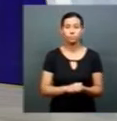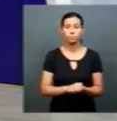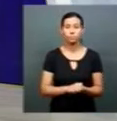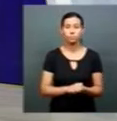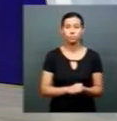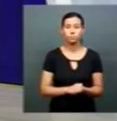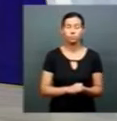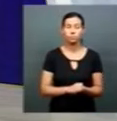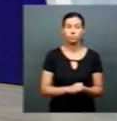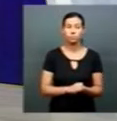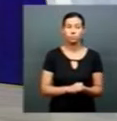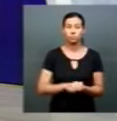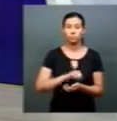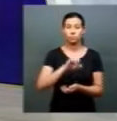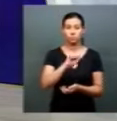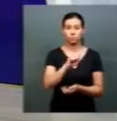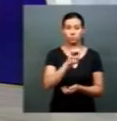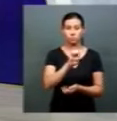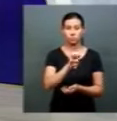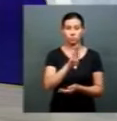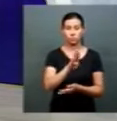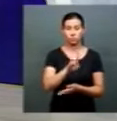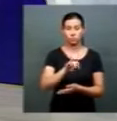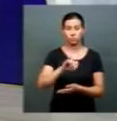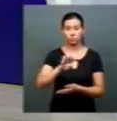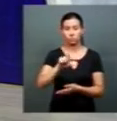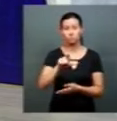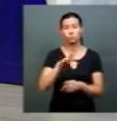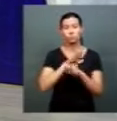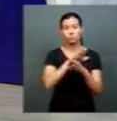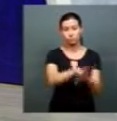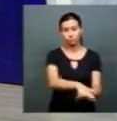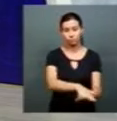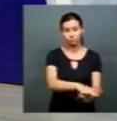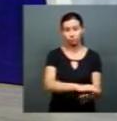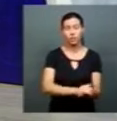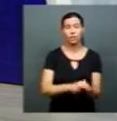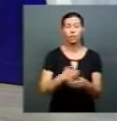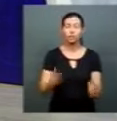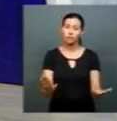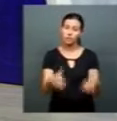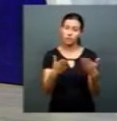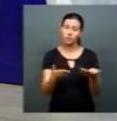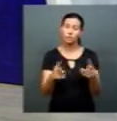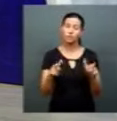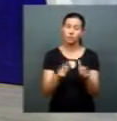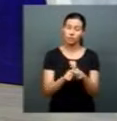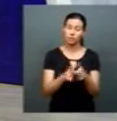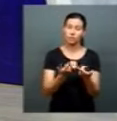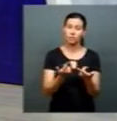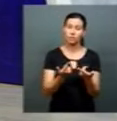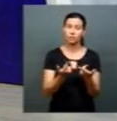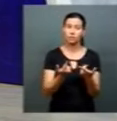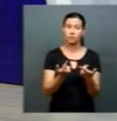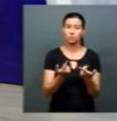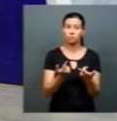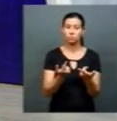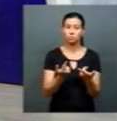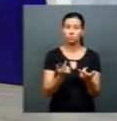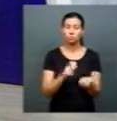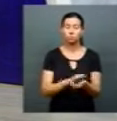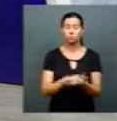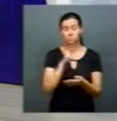grande parceiro, né? Com certeza. Sim, é um dos grandes parceiros, que incentiva também as pequenas empresas e tem feito uma